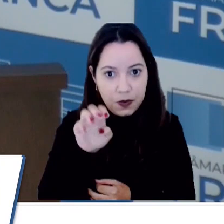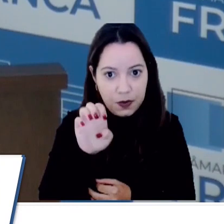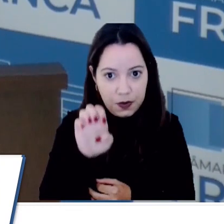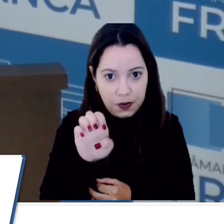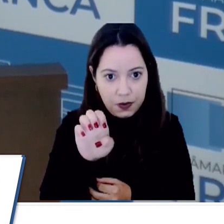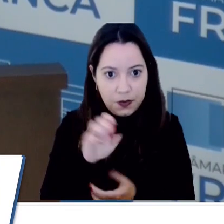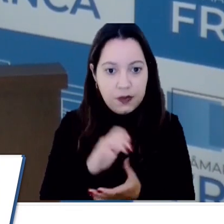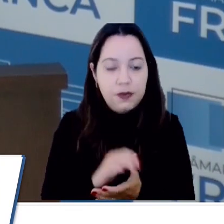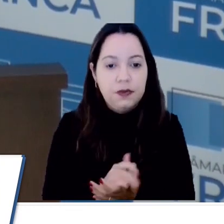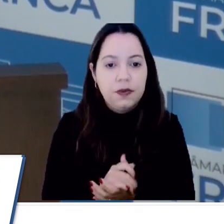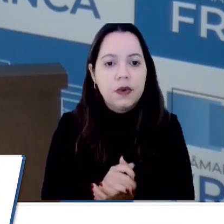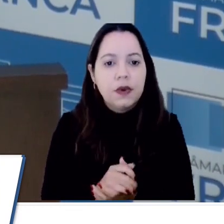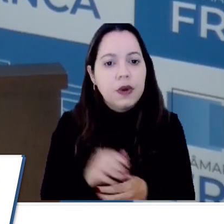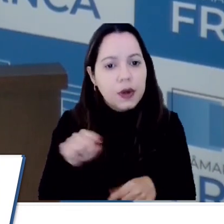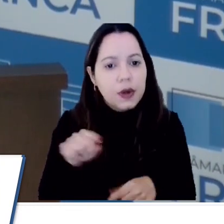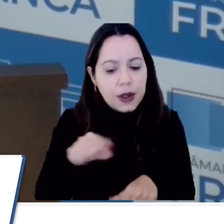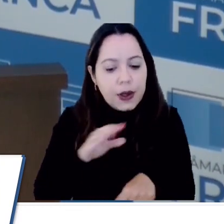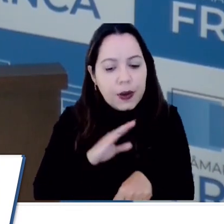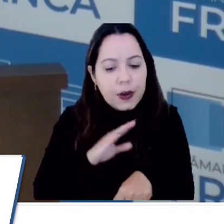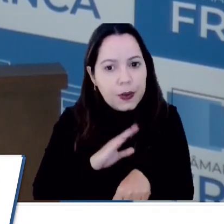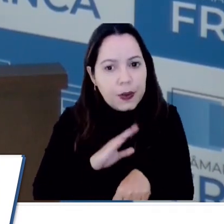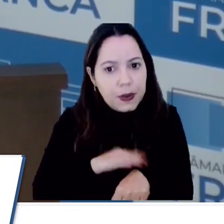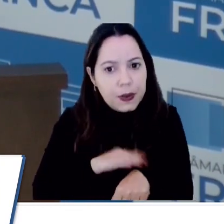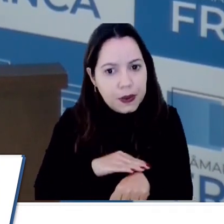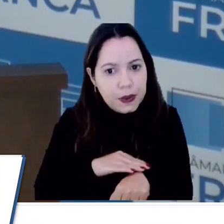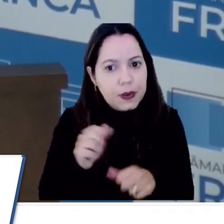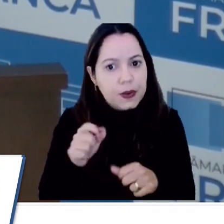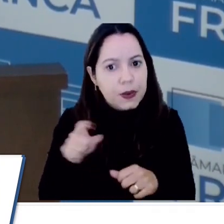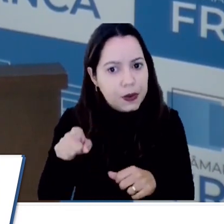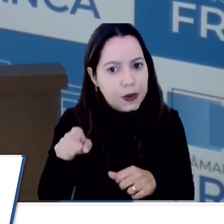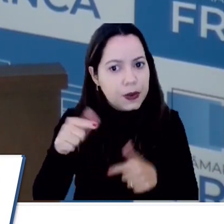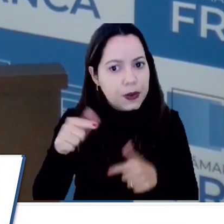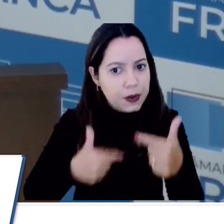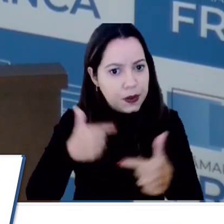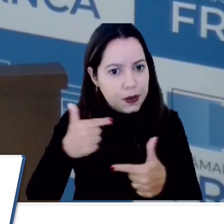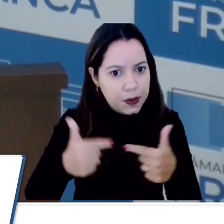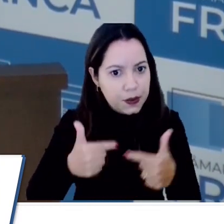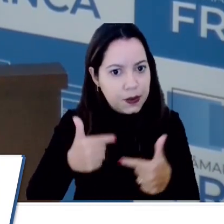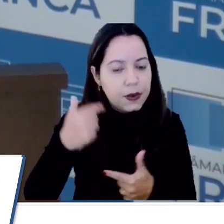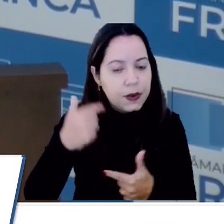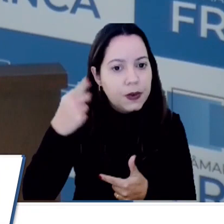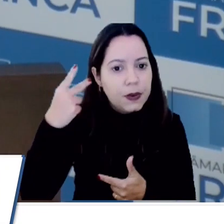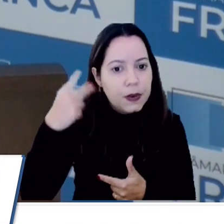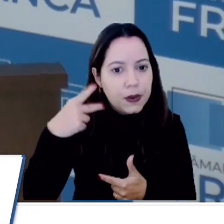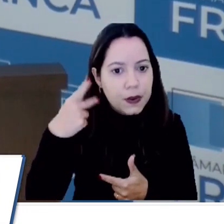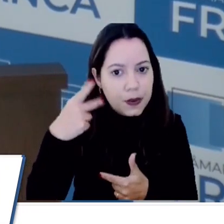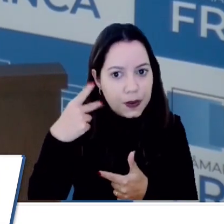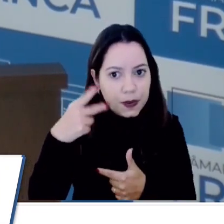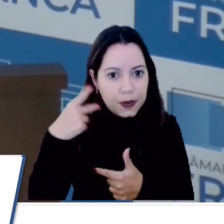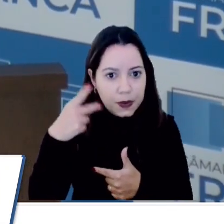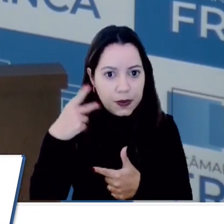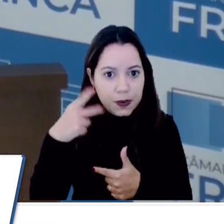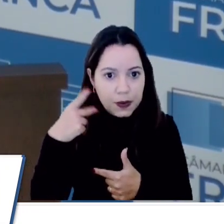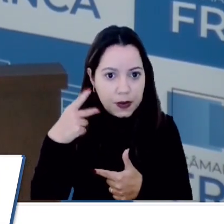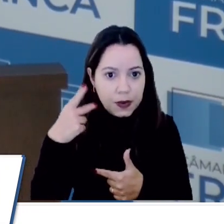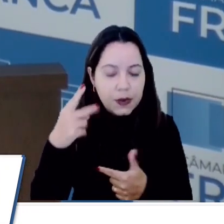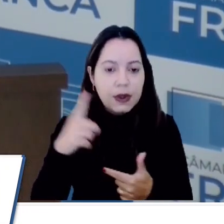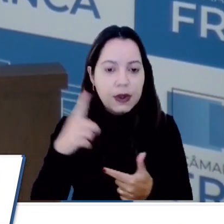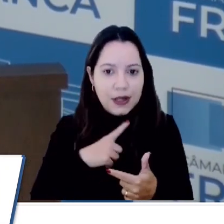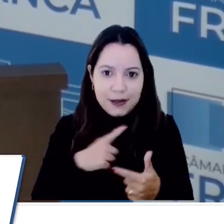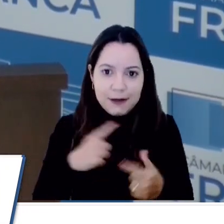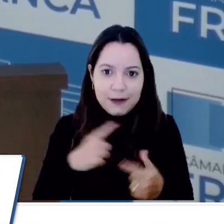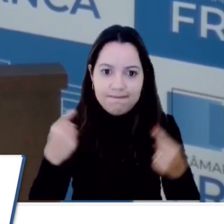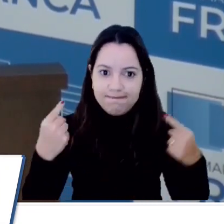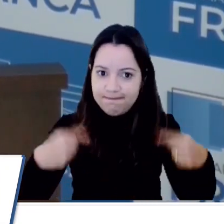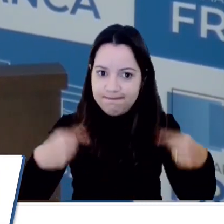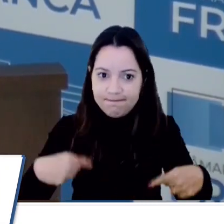esse tempo que eu estou vivendo de vereador, ele traz para a gente desafios, mas ele traz também para